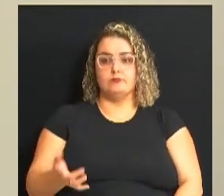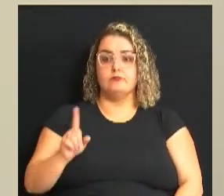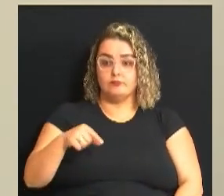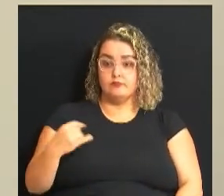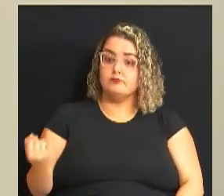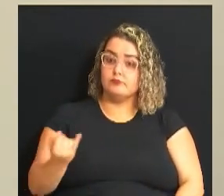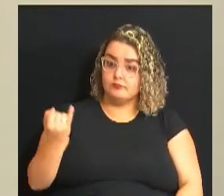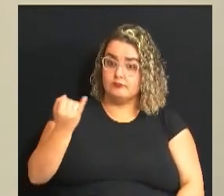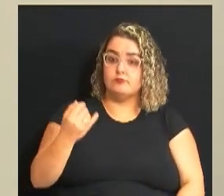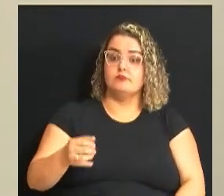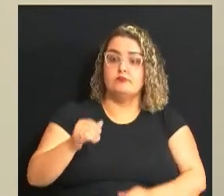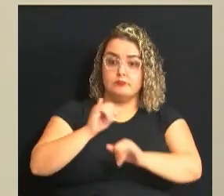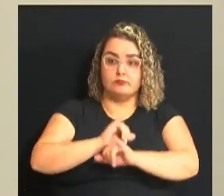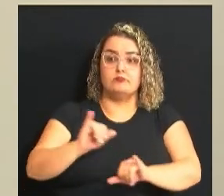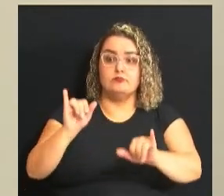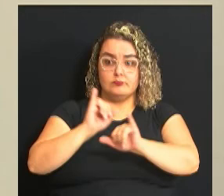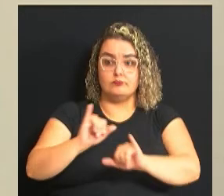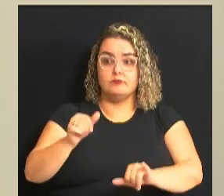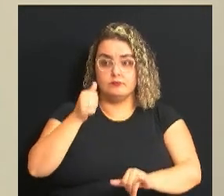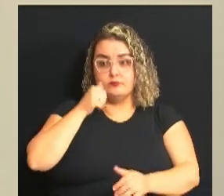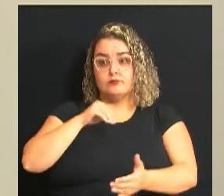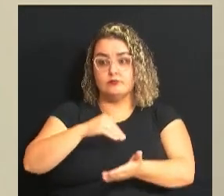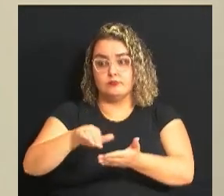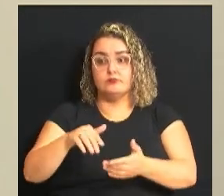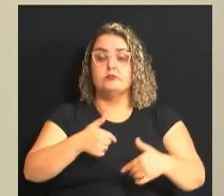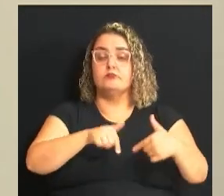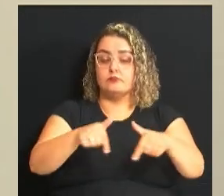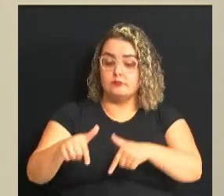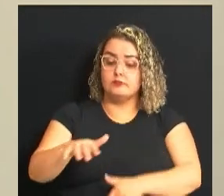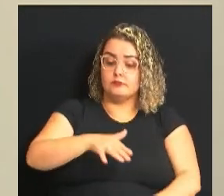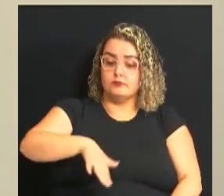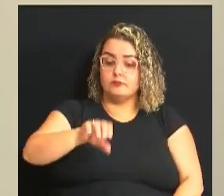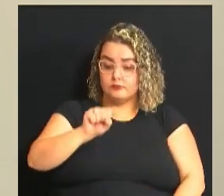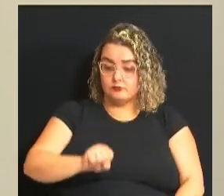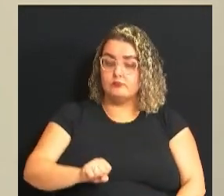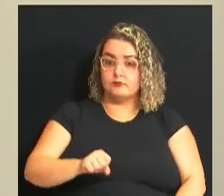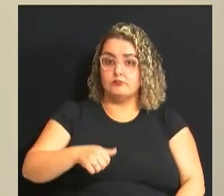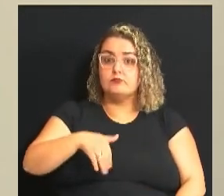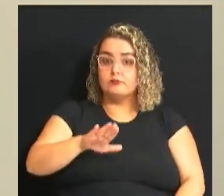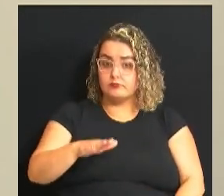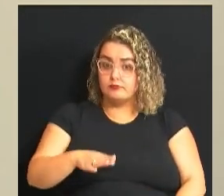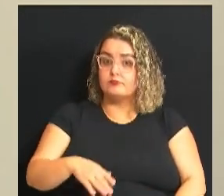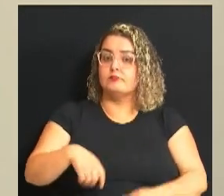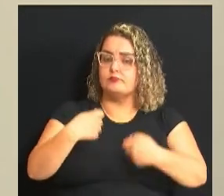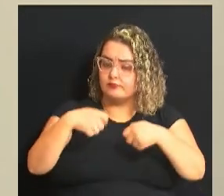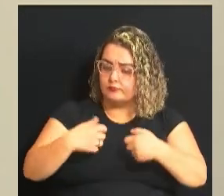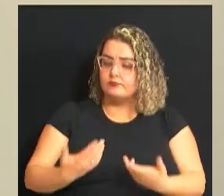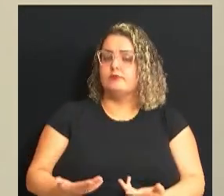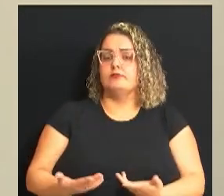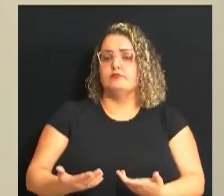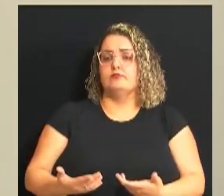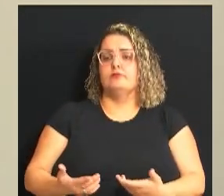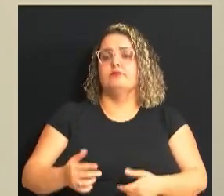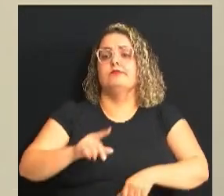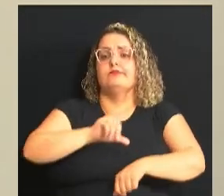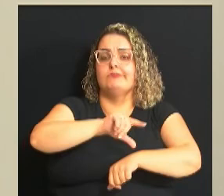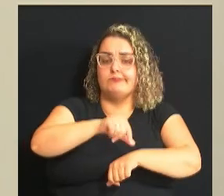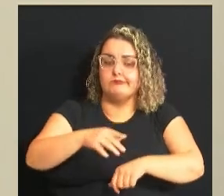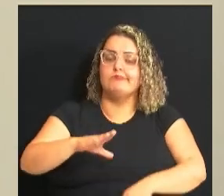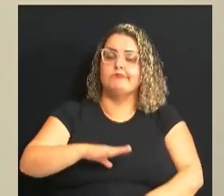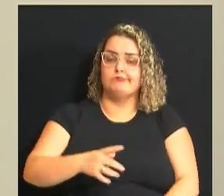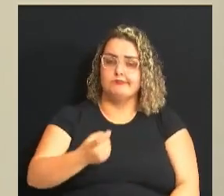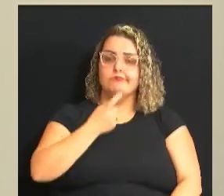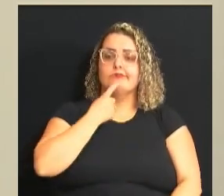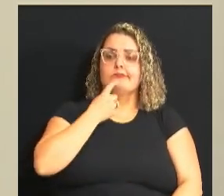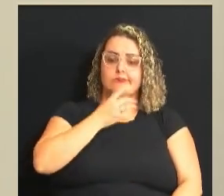também a informação da secretária, que trabalhará na região sul, uma das regiões mais carentes e atrasadas da cidade de Campinas